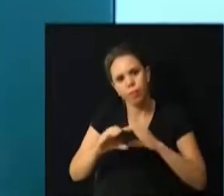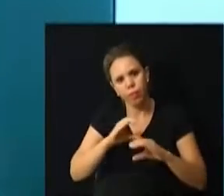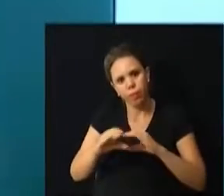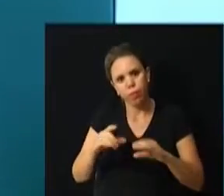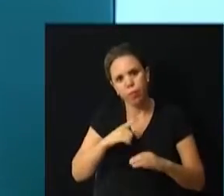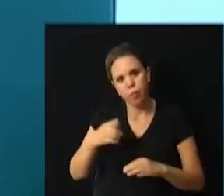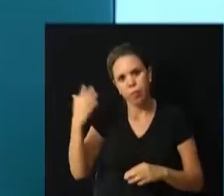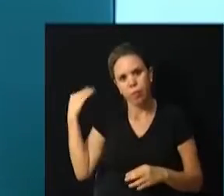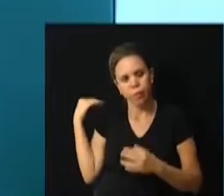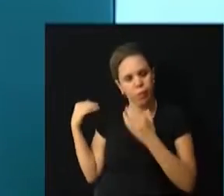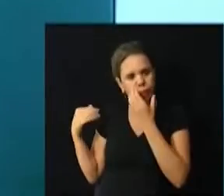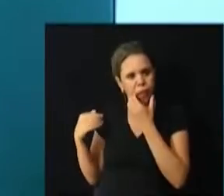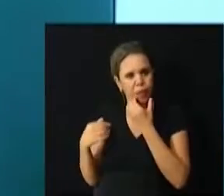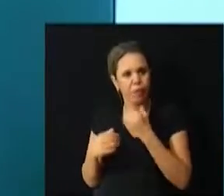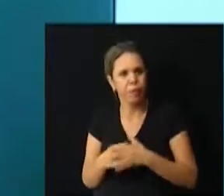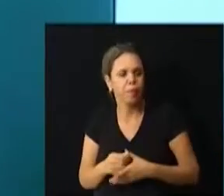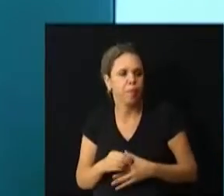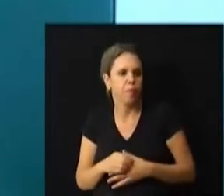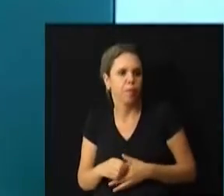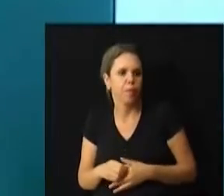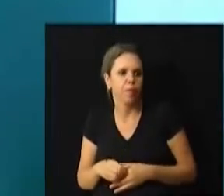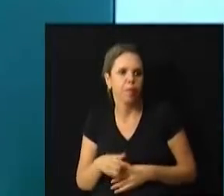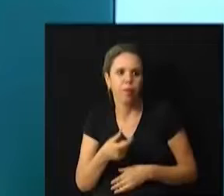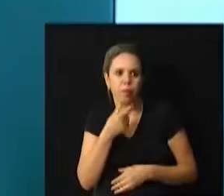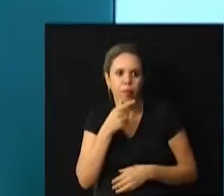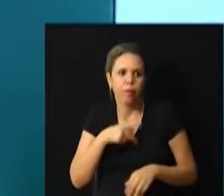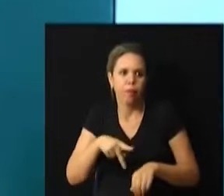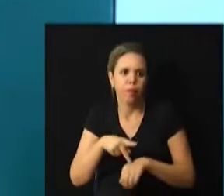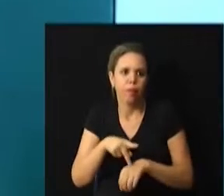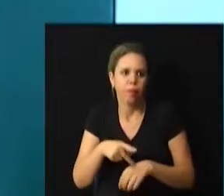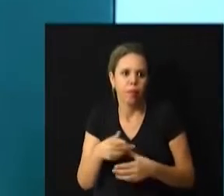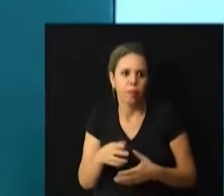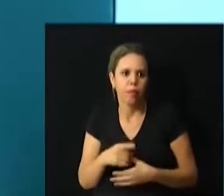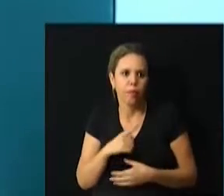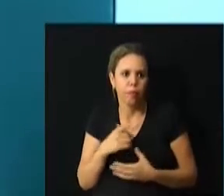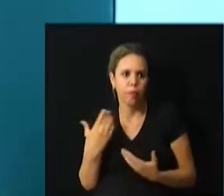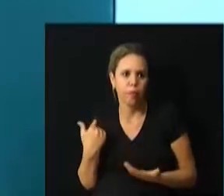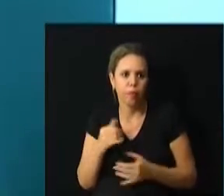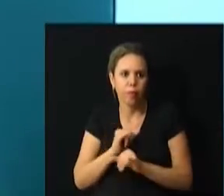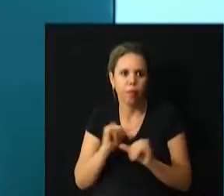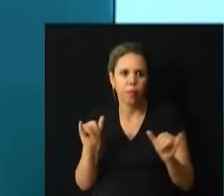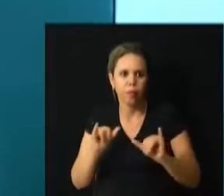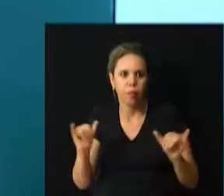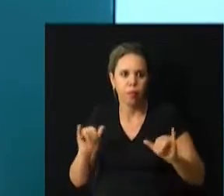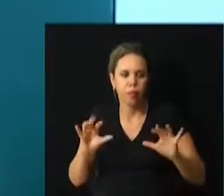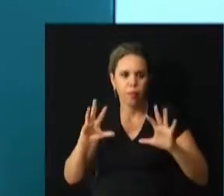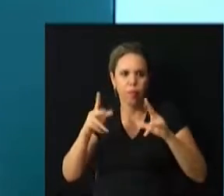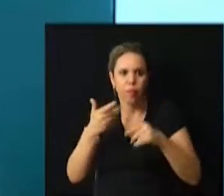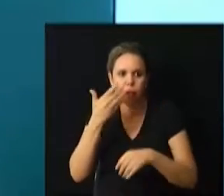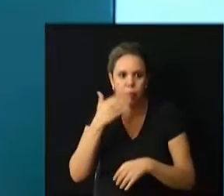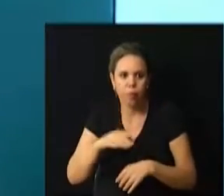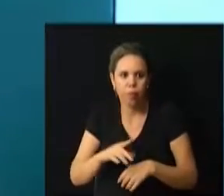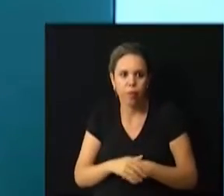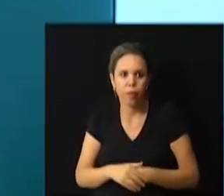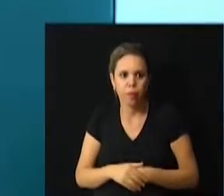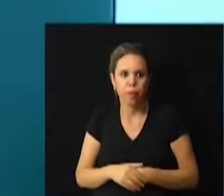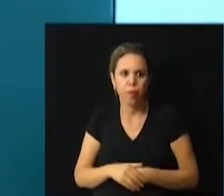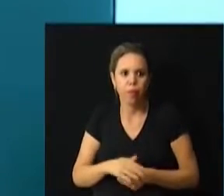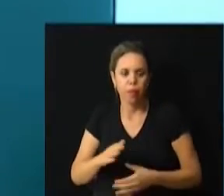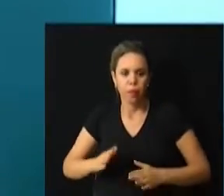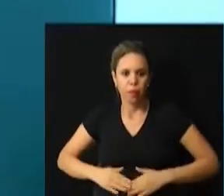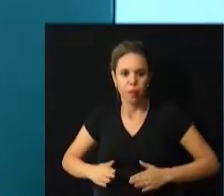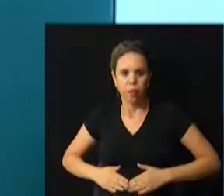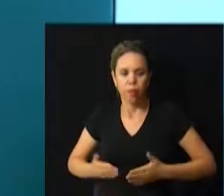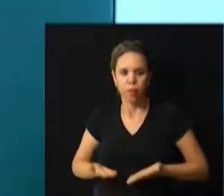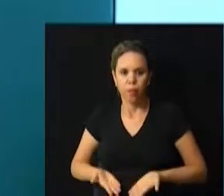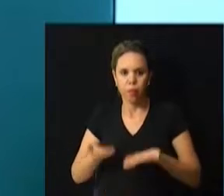dos canais que ela tinha lá, né, na Inglaterra, a divulgar que todas as crianças tinham que dormir de barriga